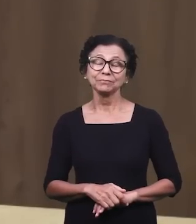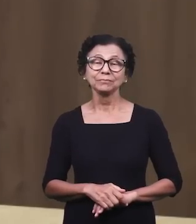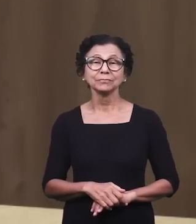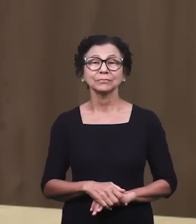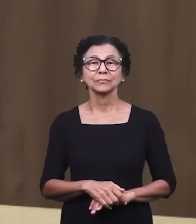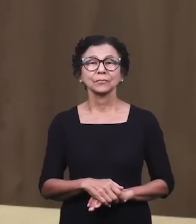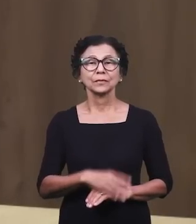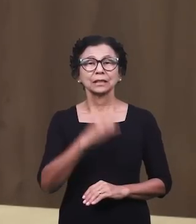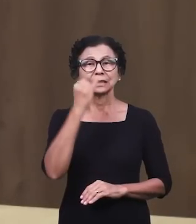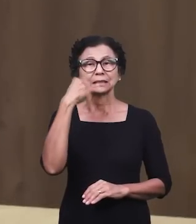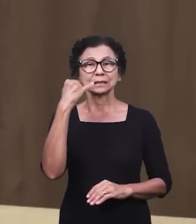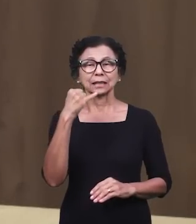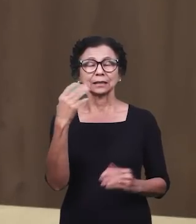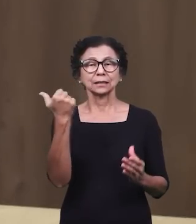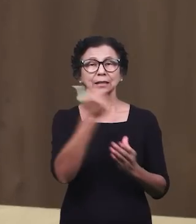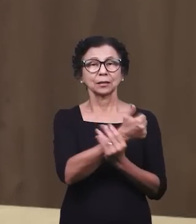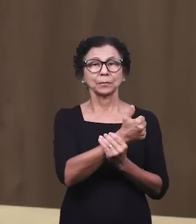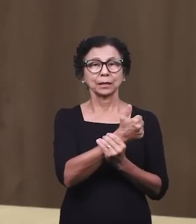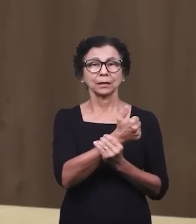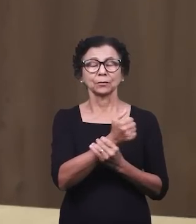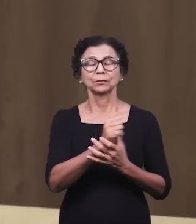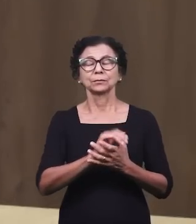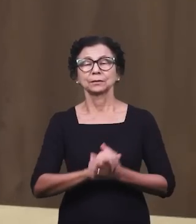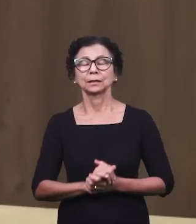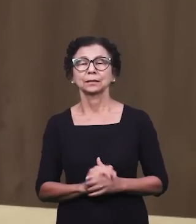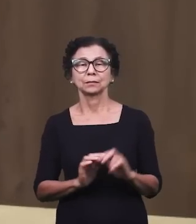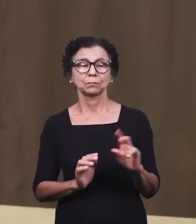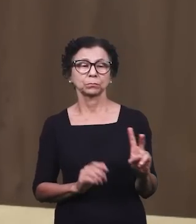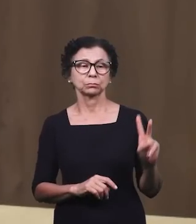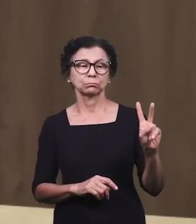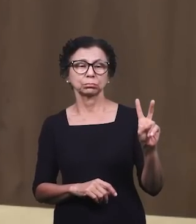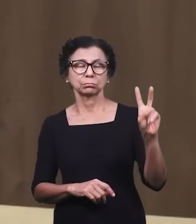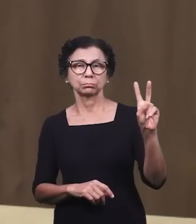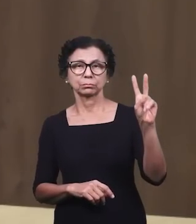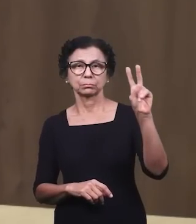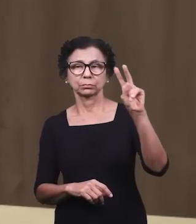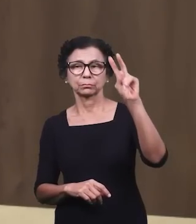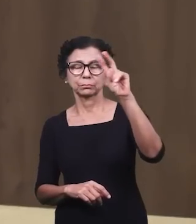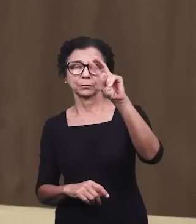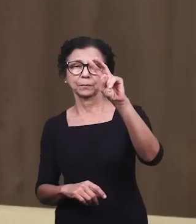a lenha, o fogo, né,